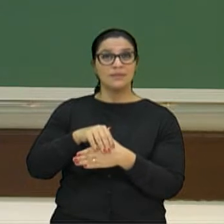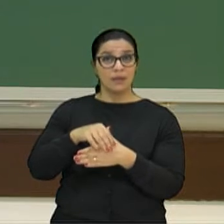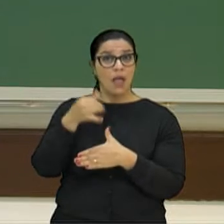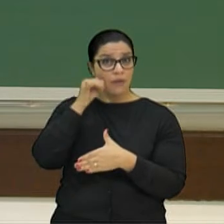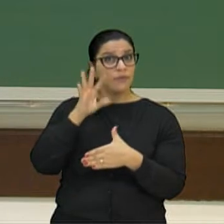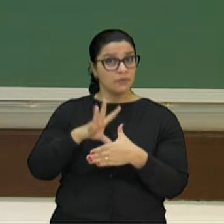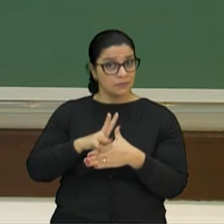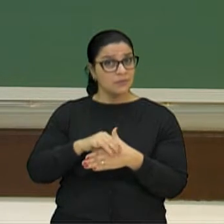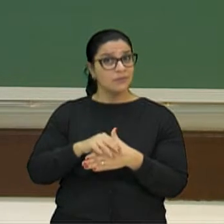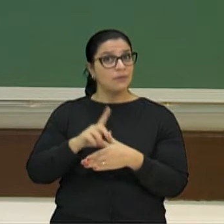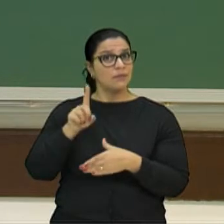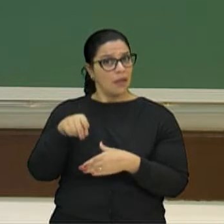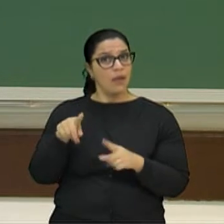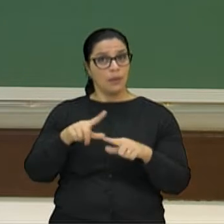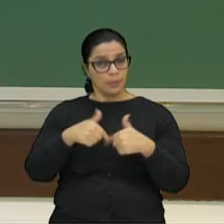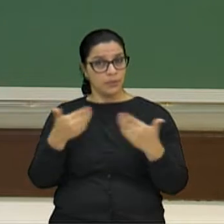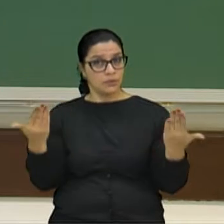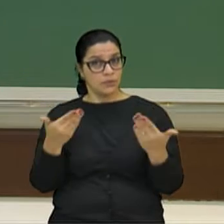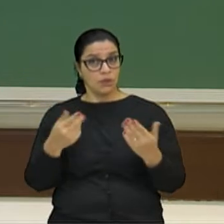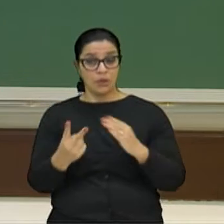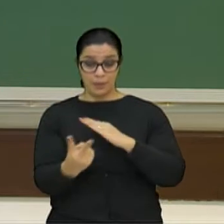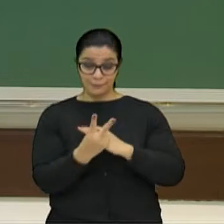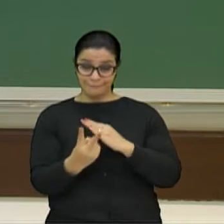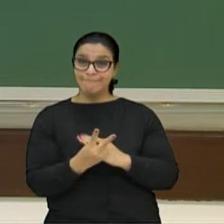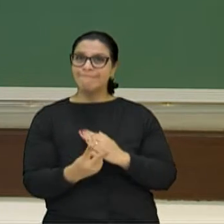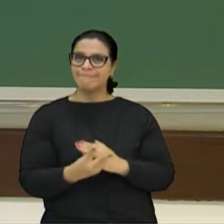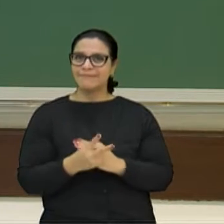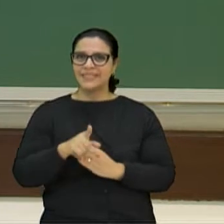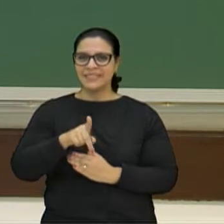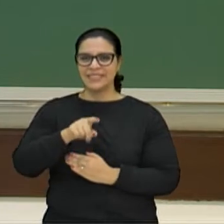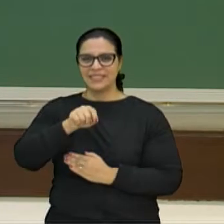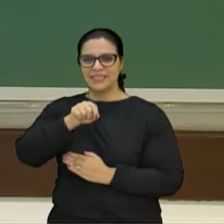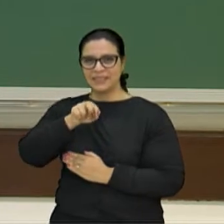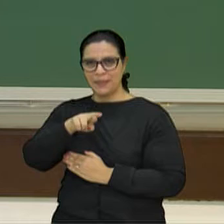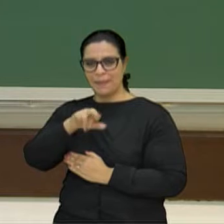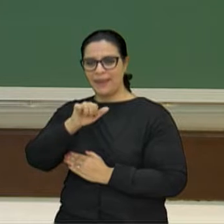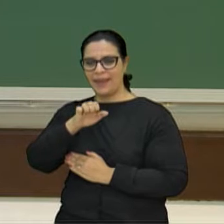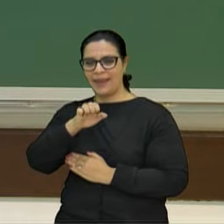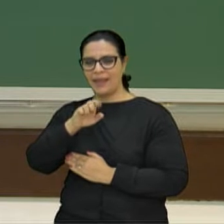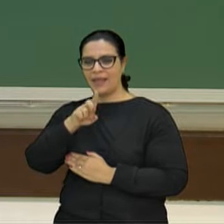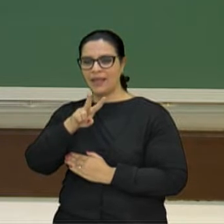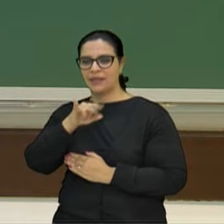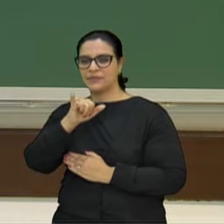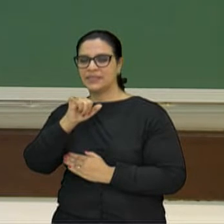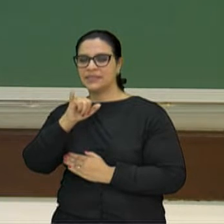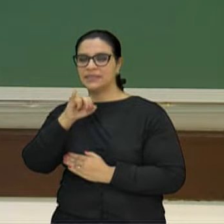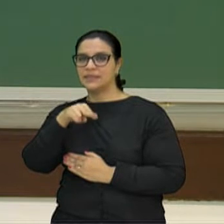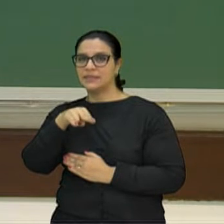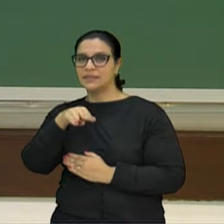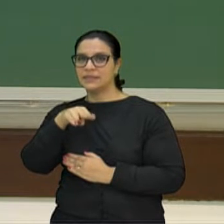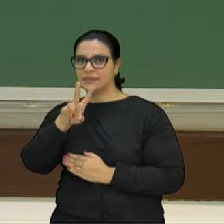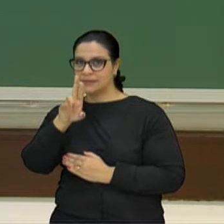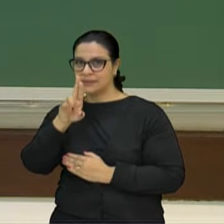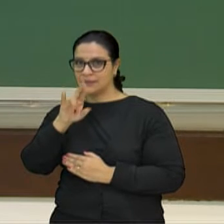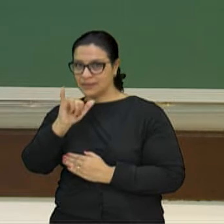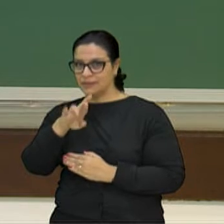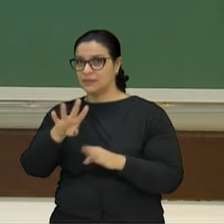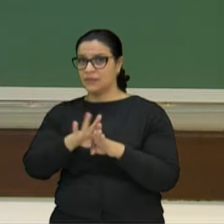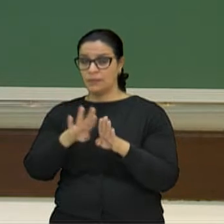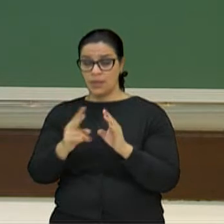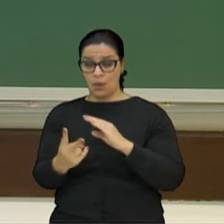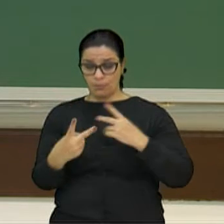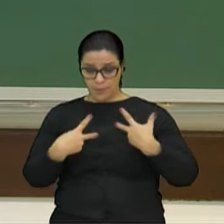Então também entra a questão de prevenção. Então, eu faço a ginástica de